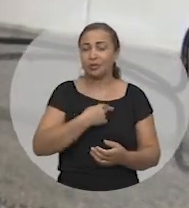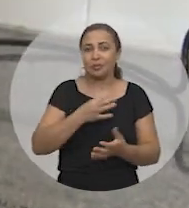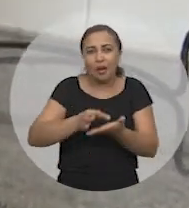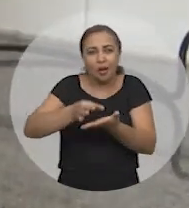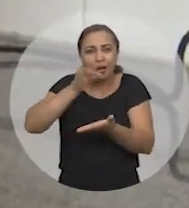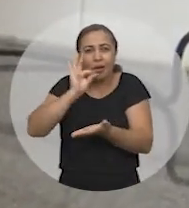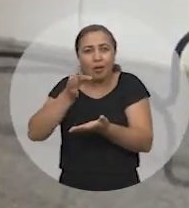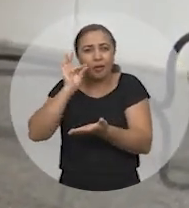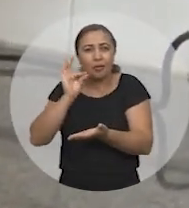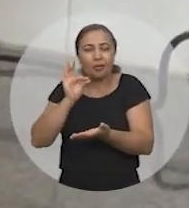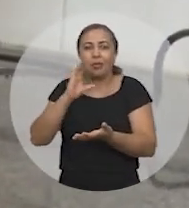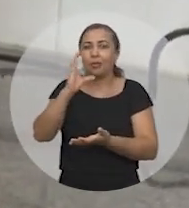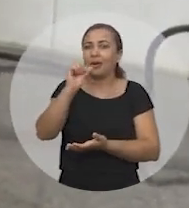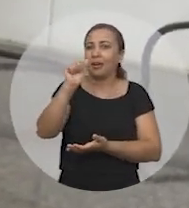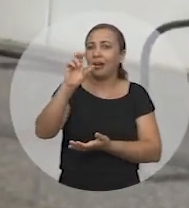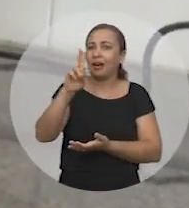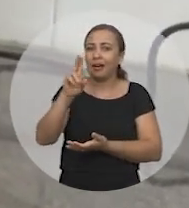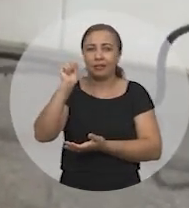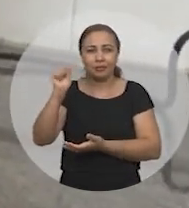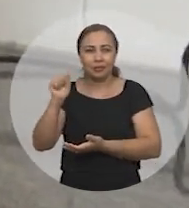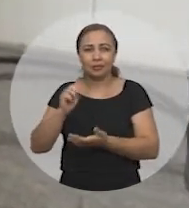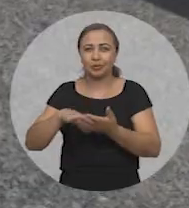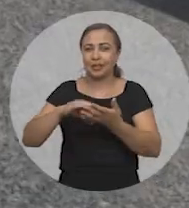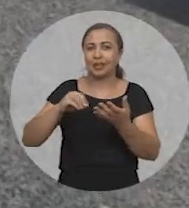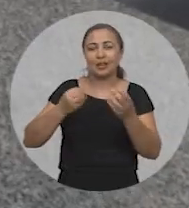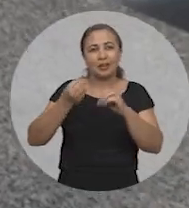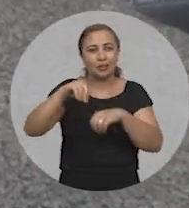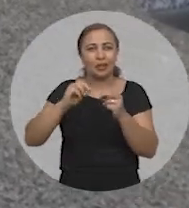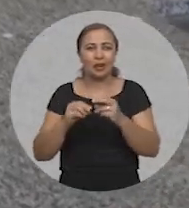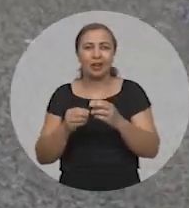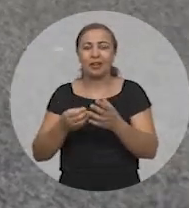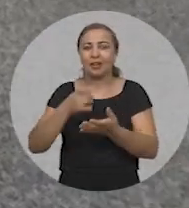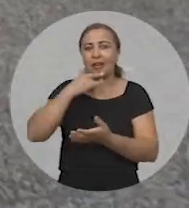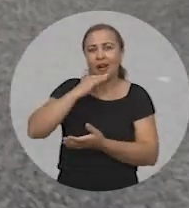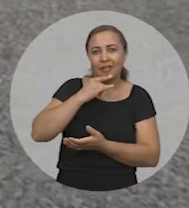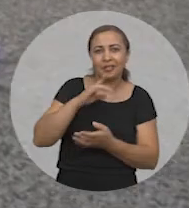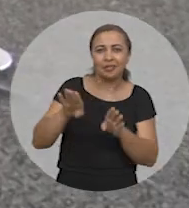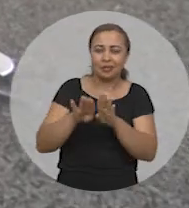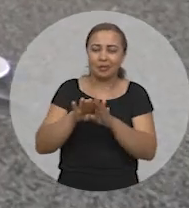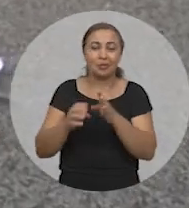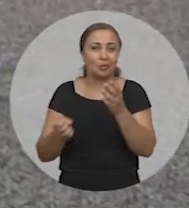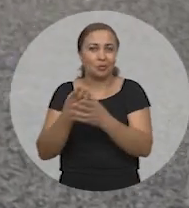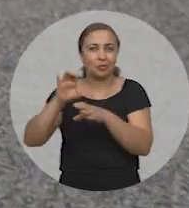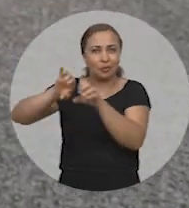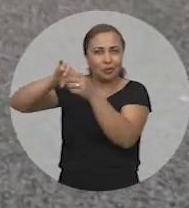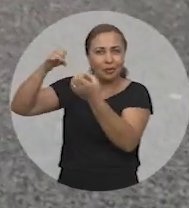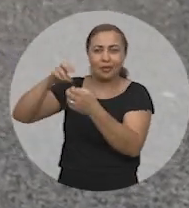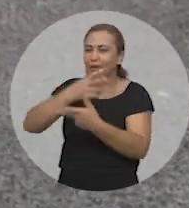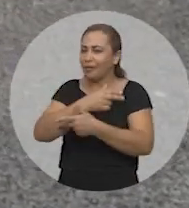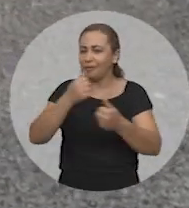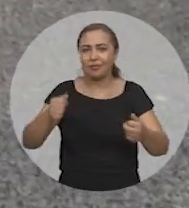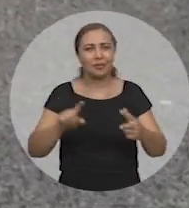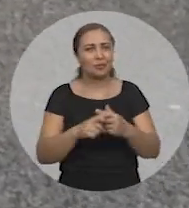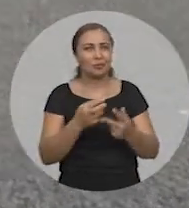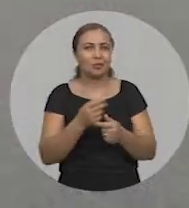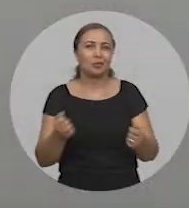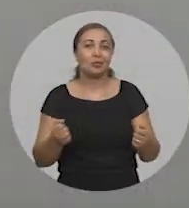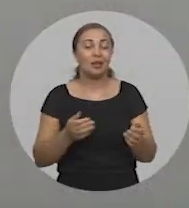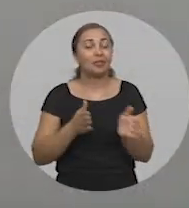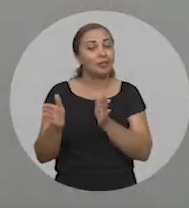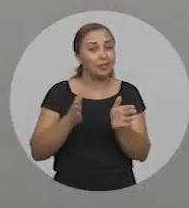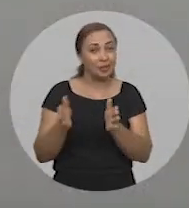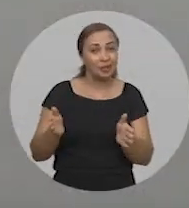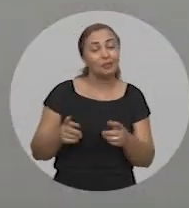temos é o Licor de Cacau temos geléia de cacau cachaças é derivadas o cacau mas